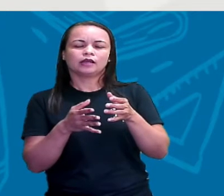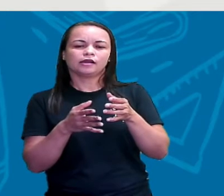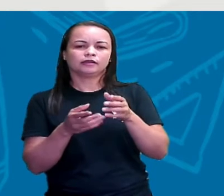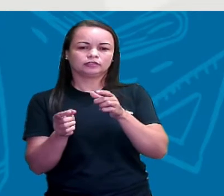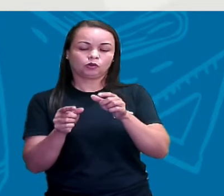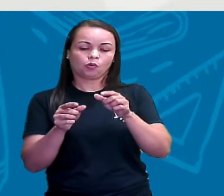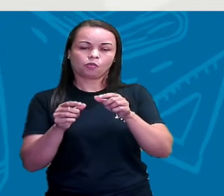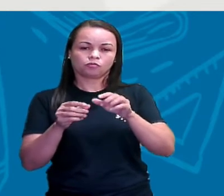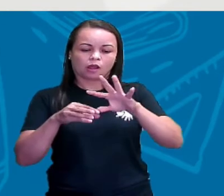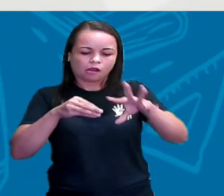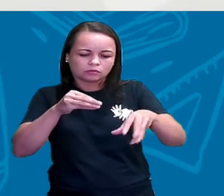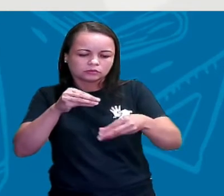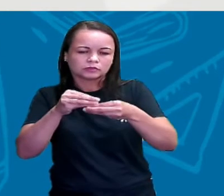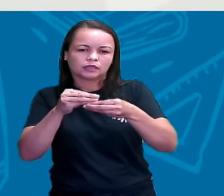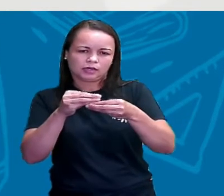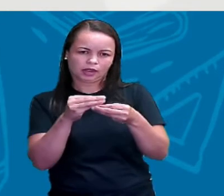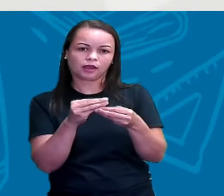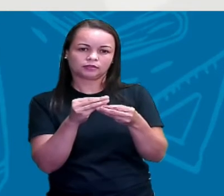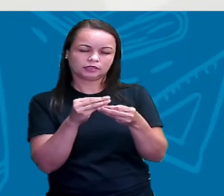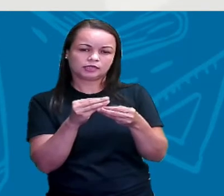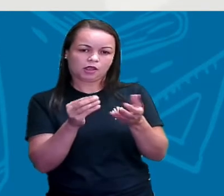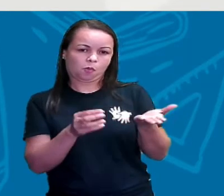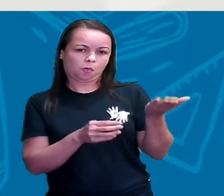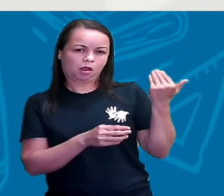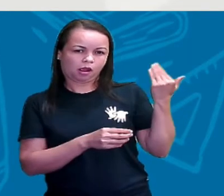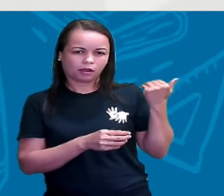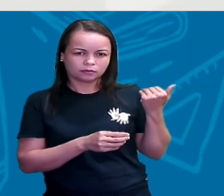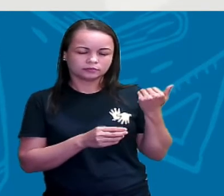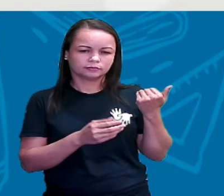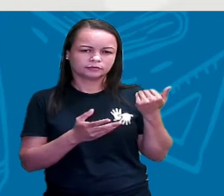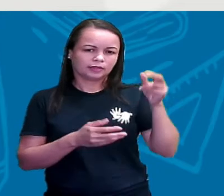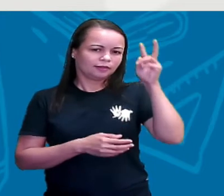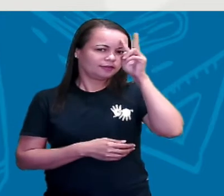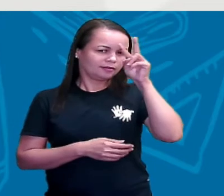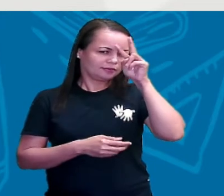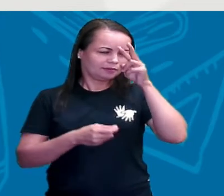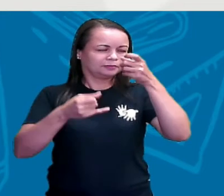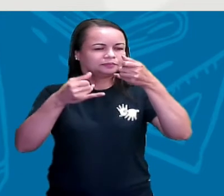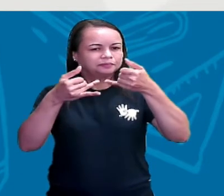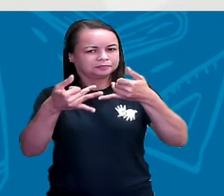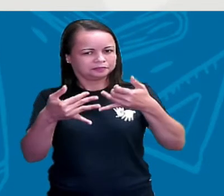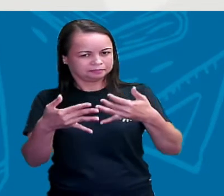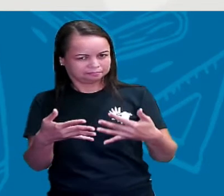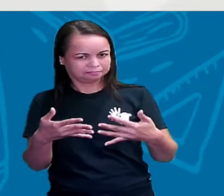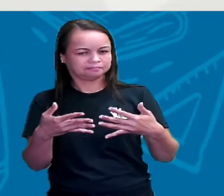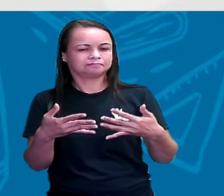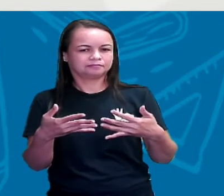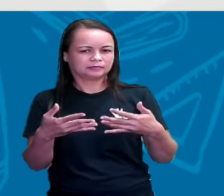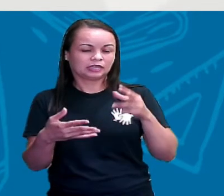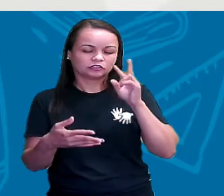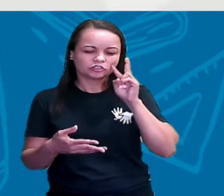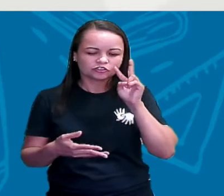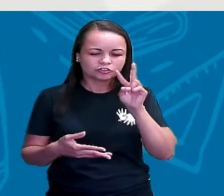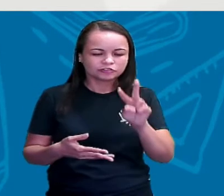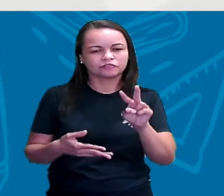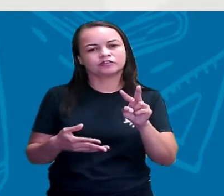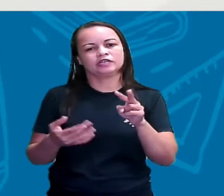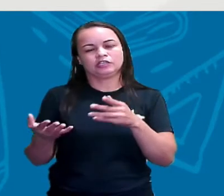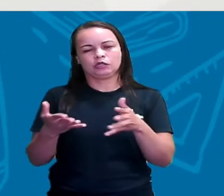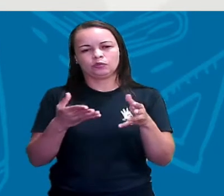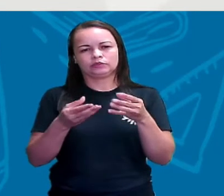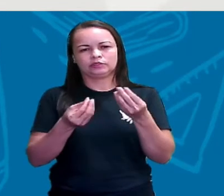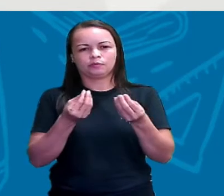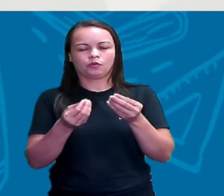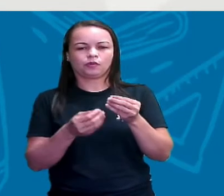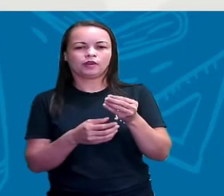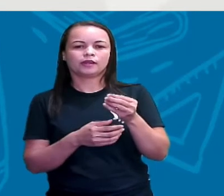auxiliar doesn't para dizer que é o passado? Lembra que a gente acabou de ver a forma negativa, então foi a negativa